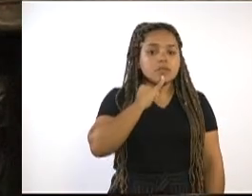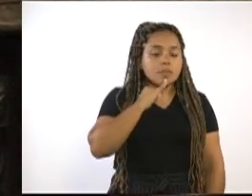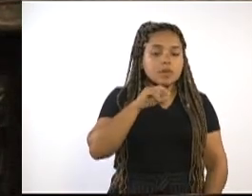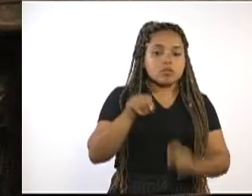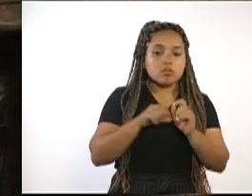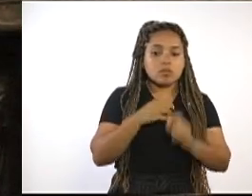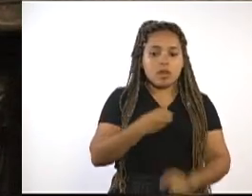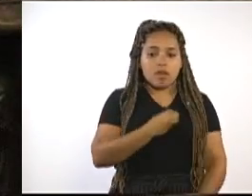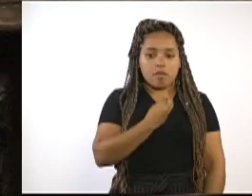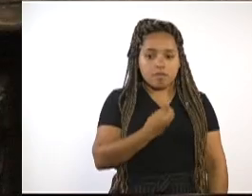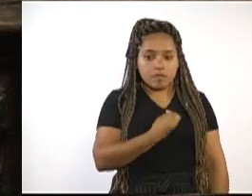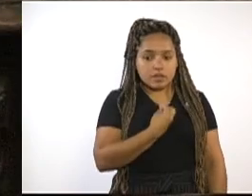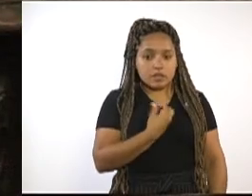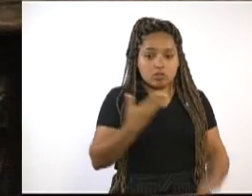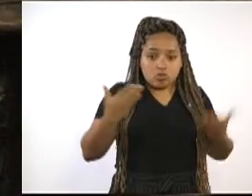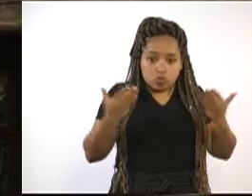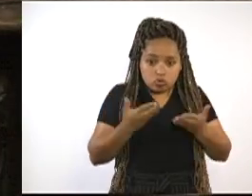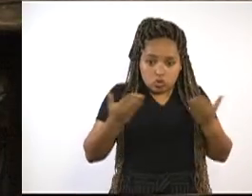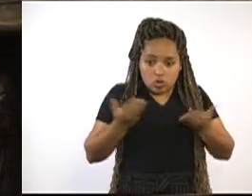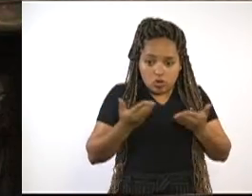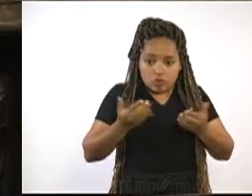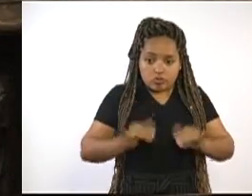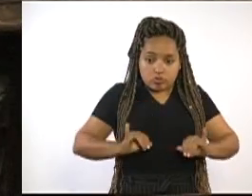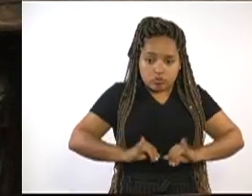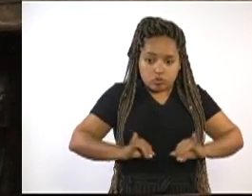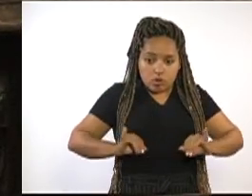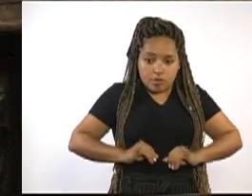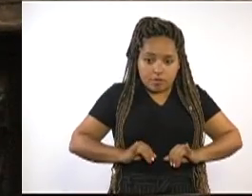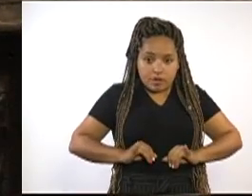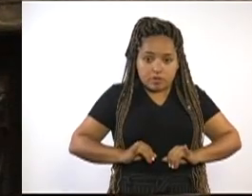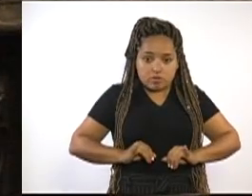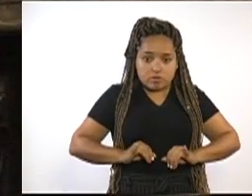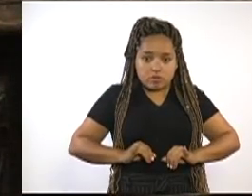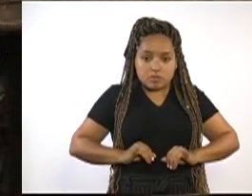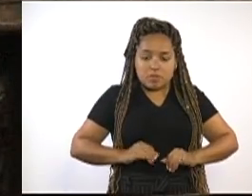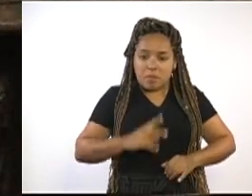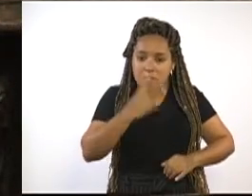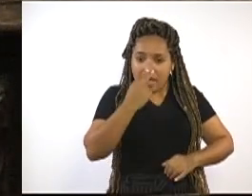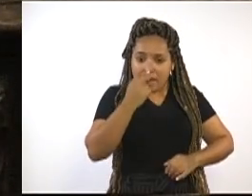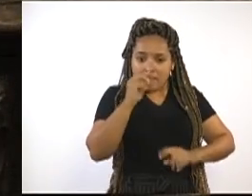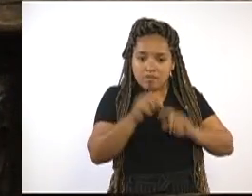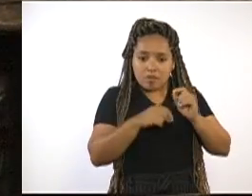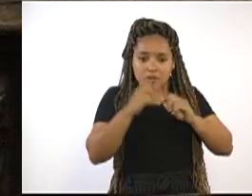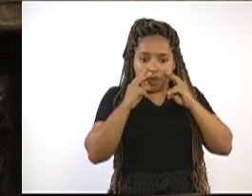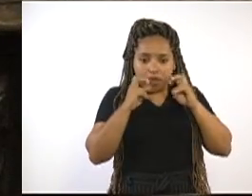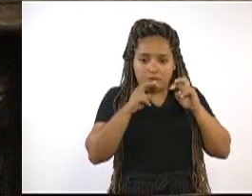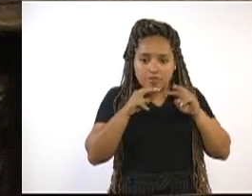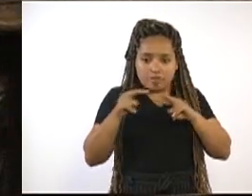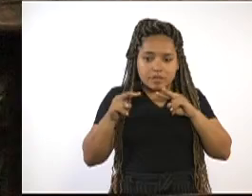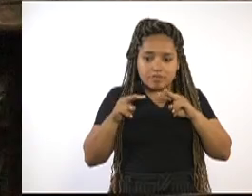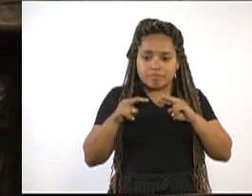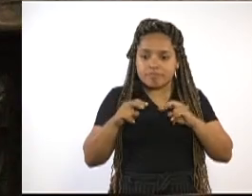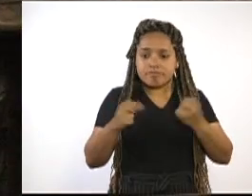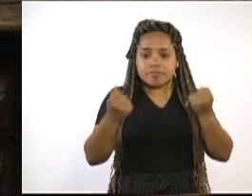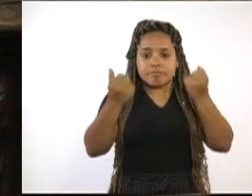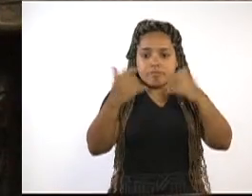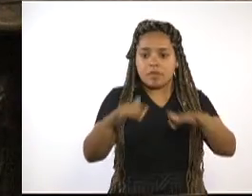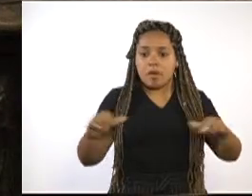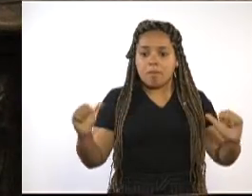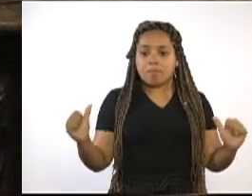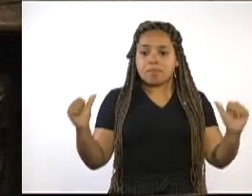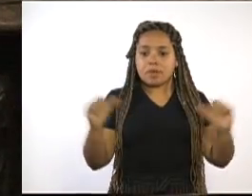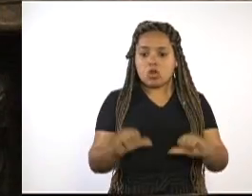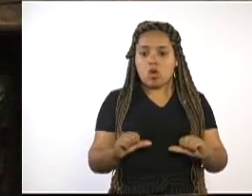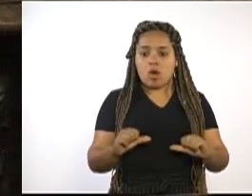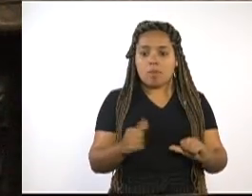hoje estão sofrendo, fruto do descaso de décadas de nossos governantes que passaram por aqui.